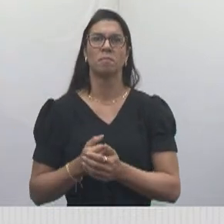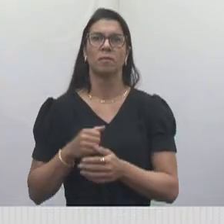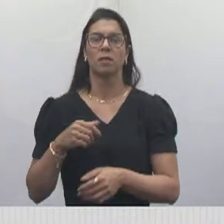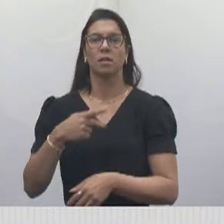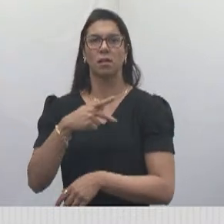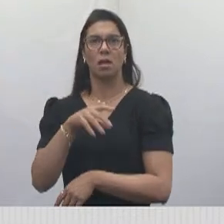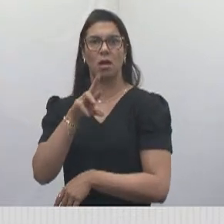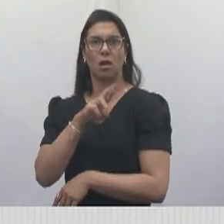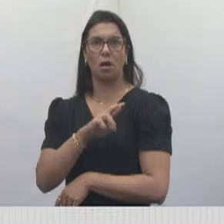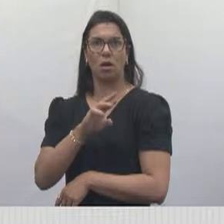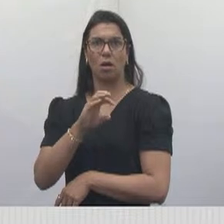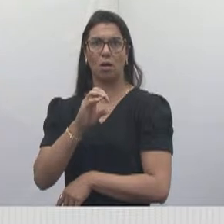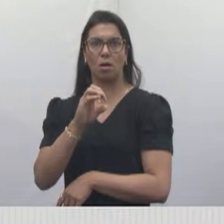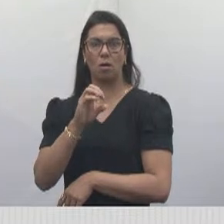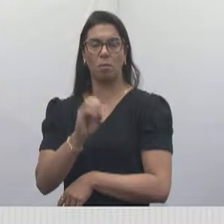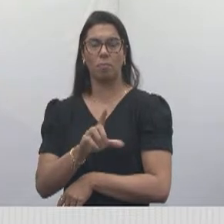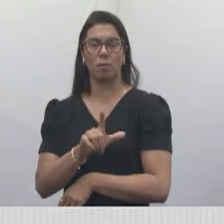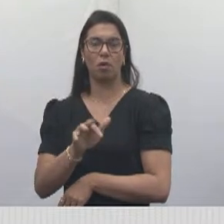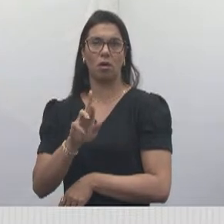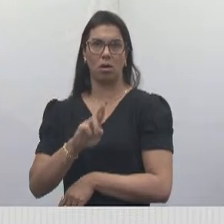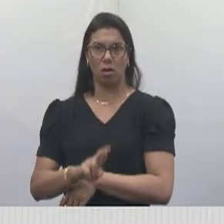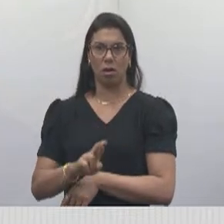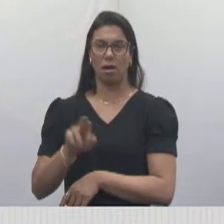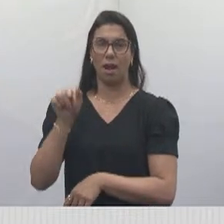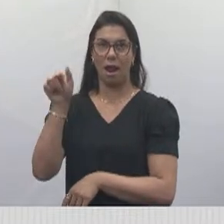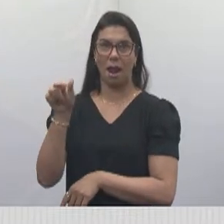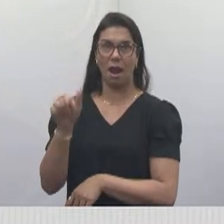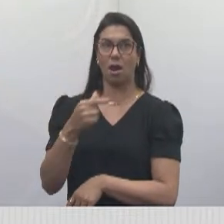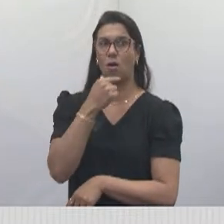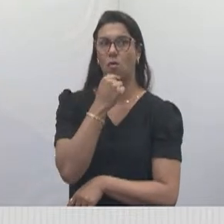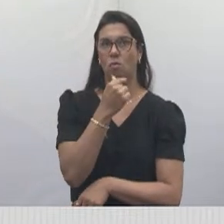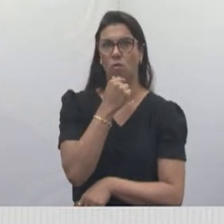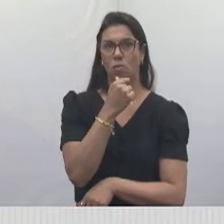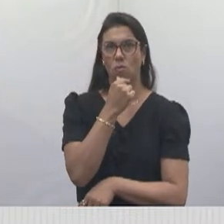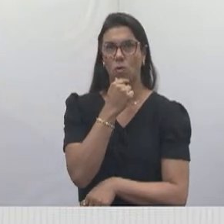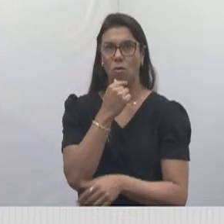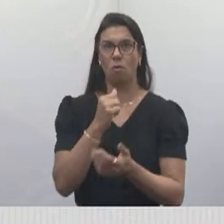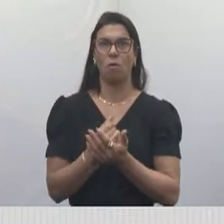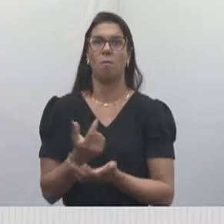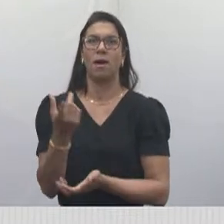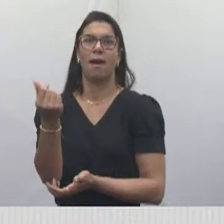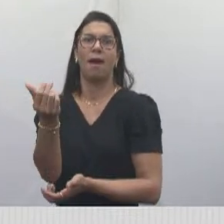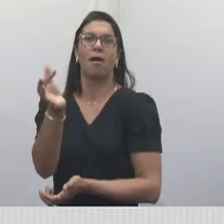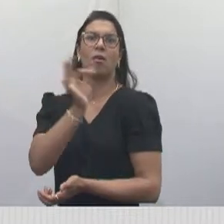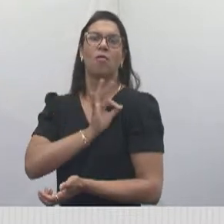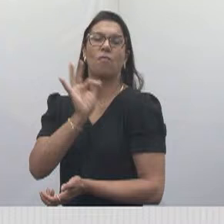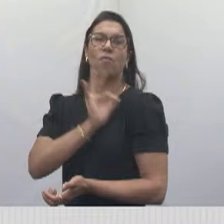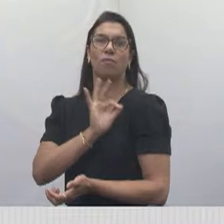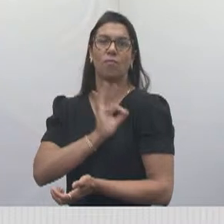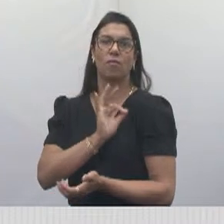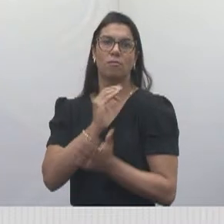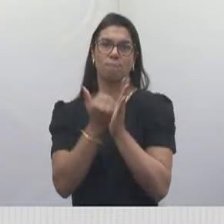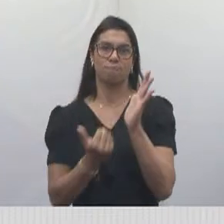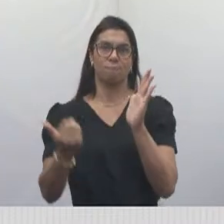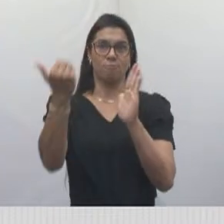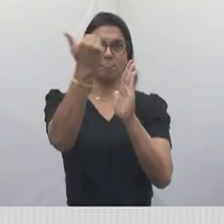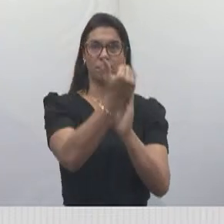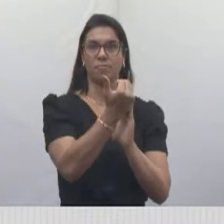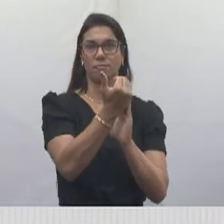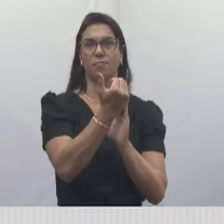extra. Dentro do ano ele recebeu hora extra, mas ele não estava no cargo de confiança. Ponto. Segundo problema, um